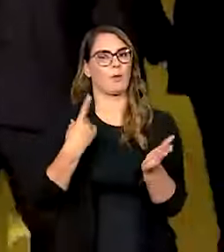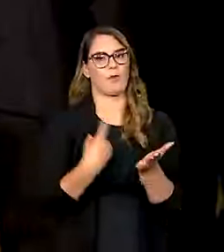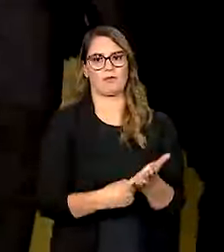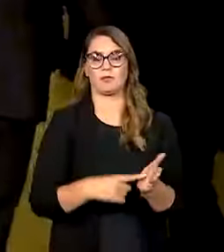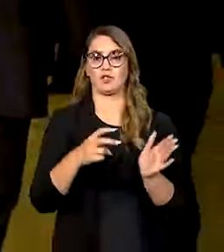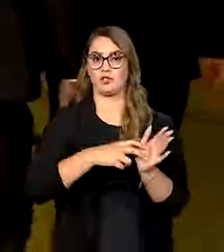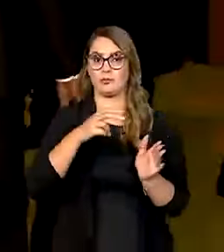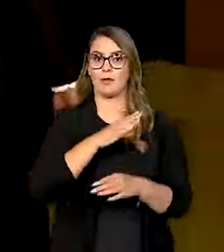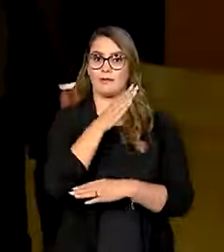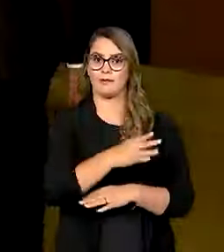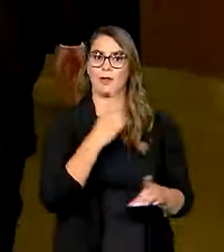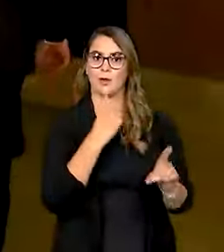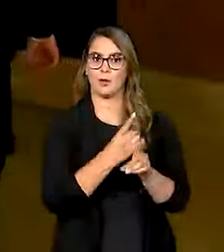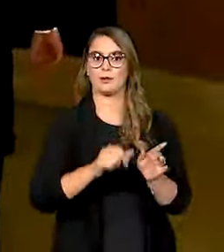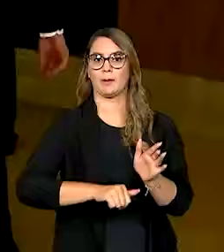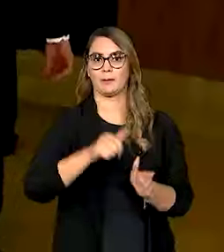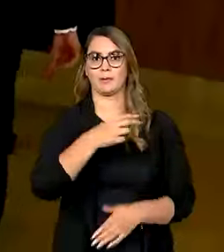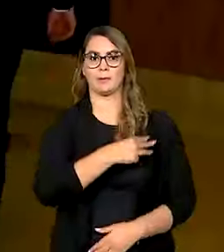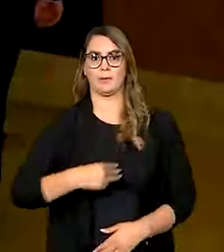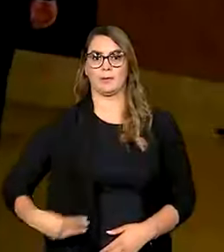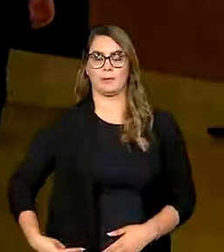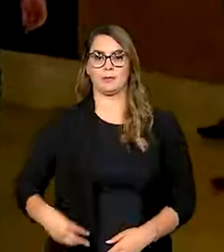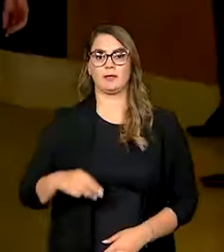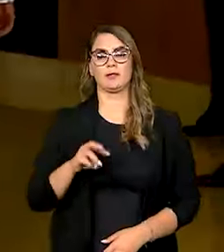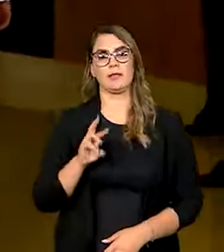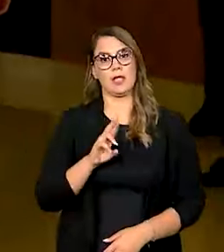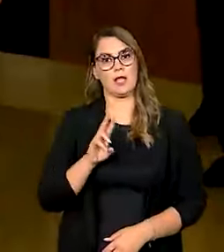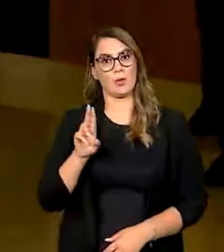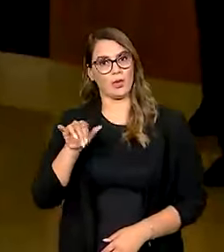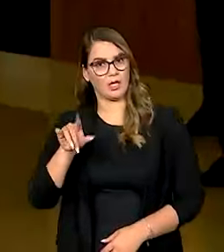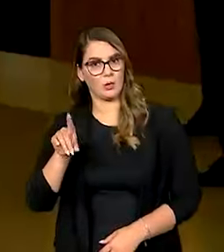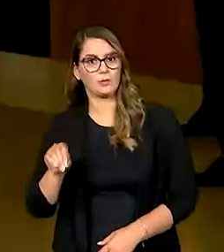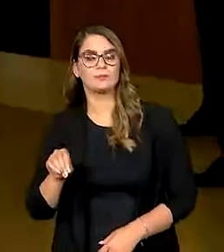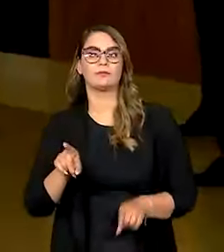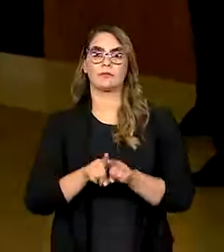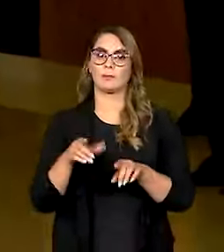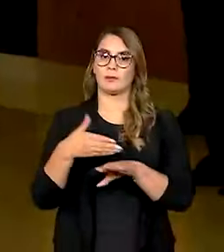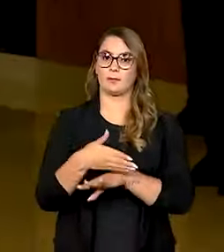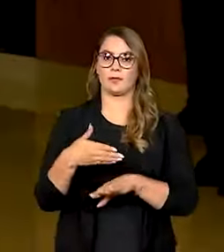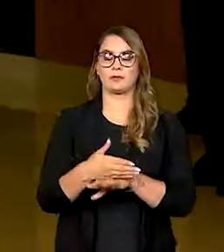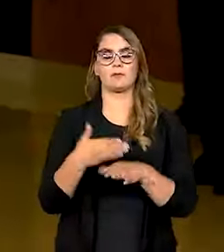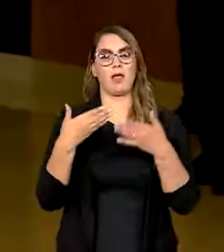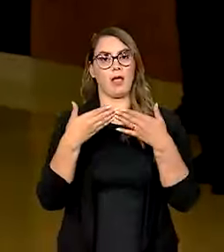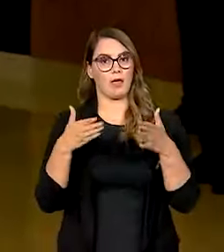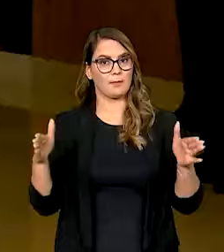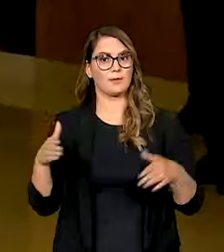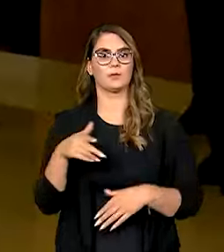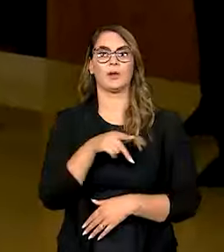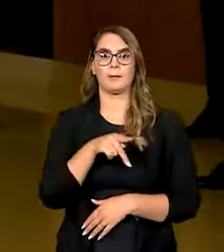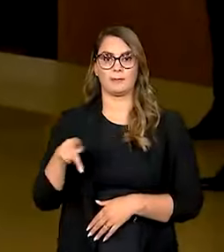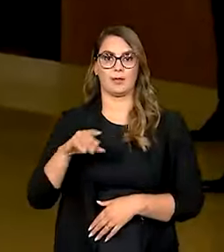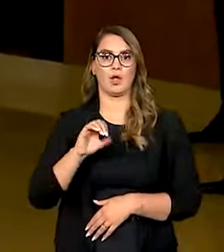manhã, Lula vai se encontrar com o primeiro-ministro do Reino Unido, Rishi Sunak, também participará da sessão de abertura da presidência